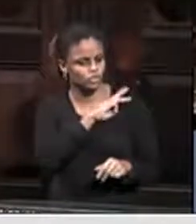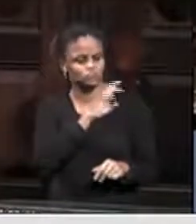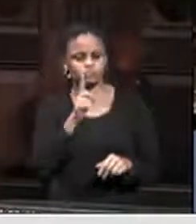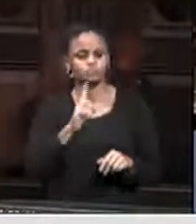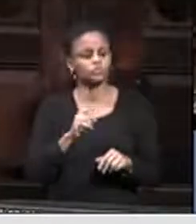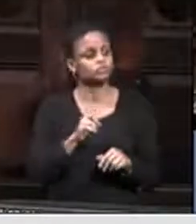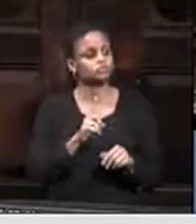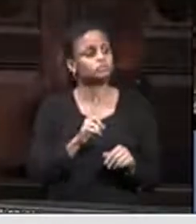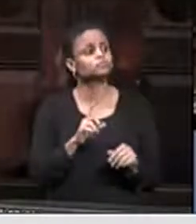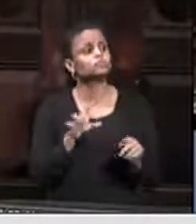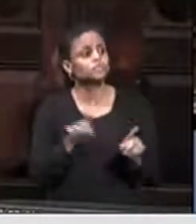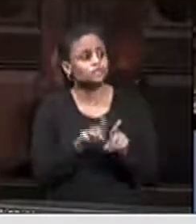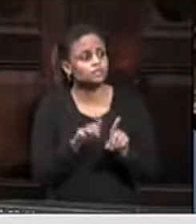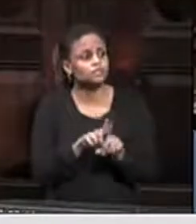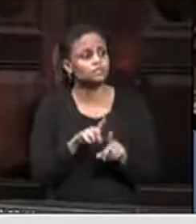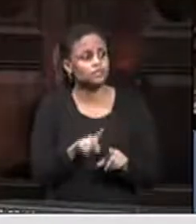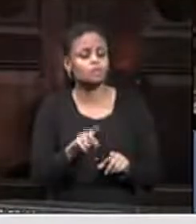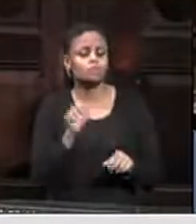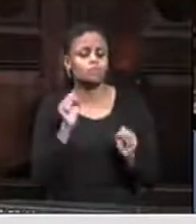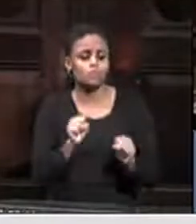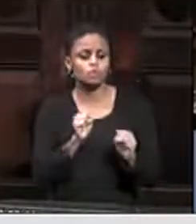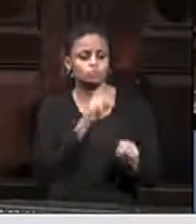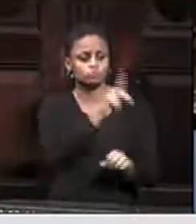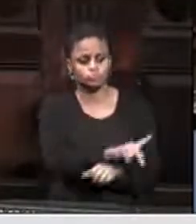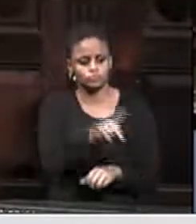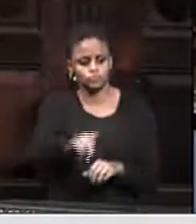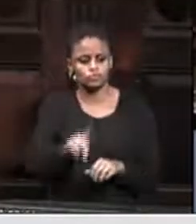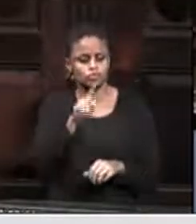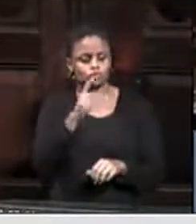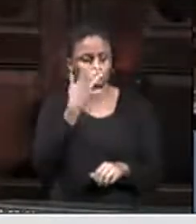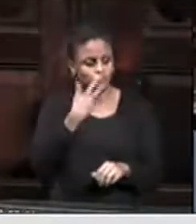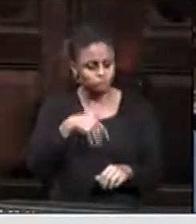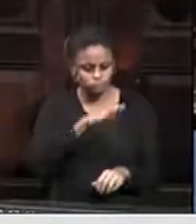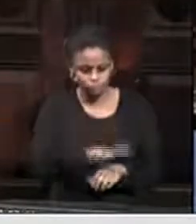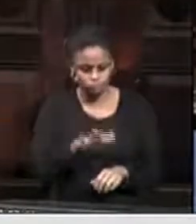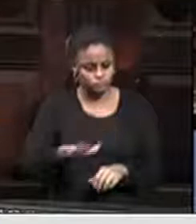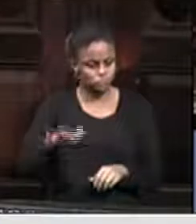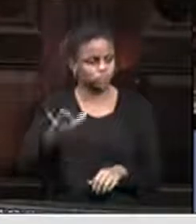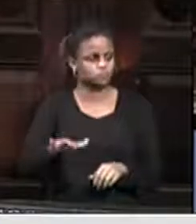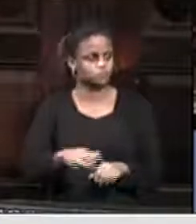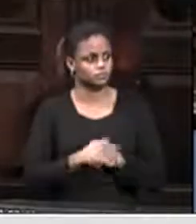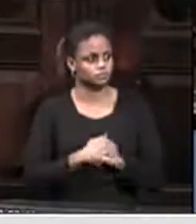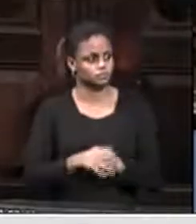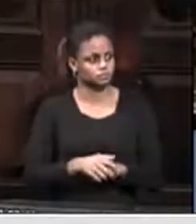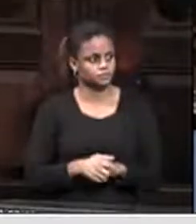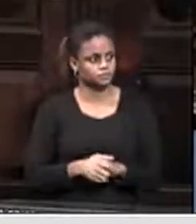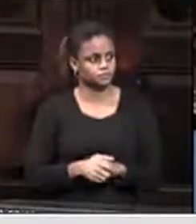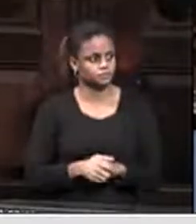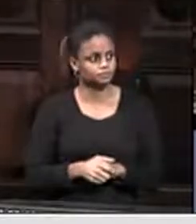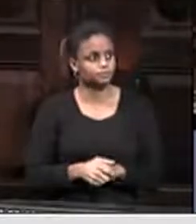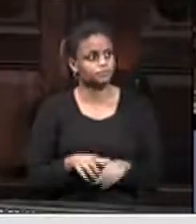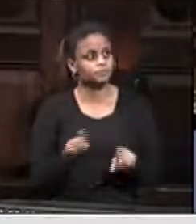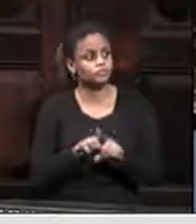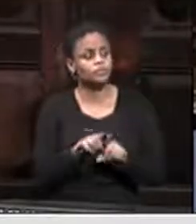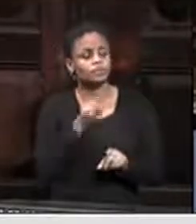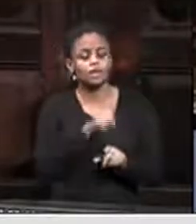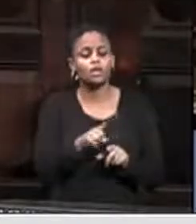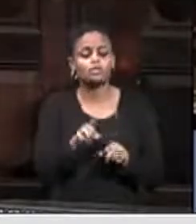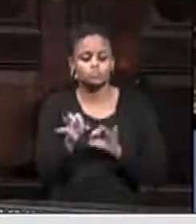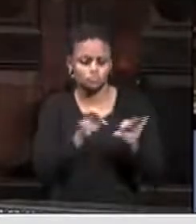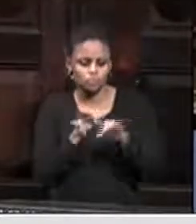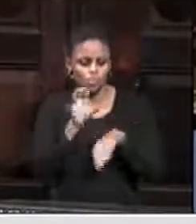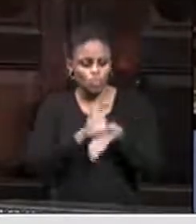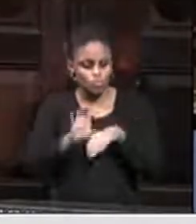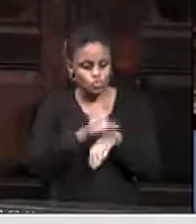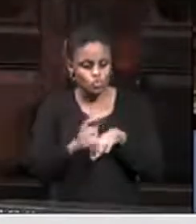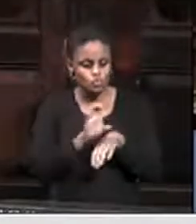fundamental, atuavam como agentes de educação infantil, queriam ser professores e fizeram um programa de formação de professores, o Pró-Infantil, que era um